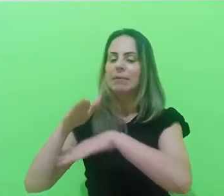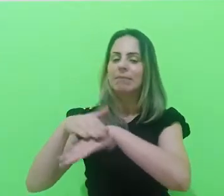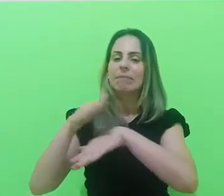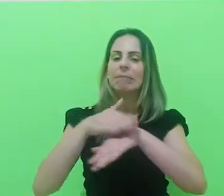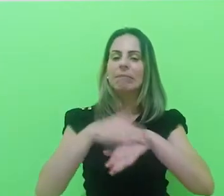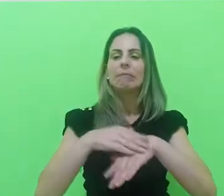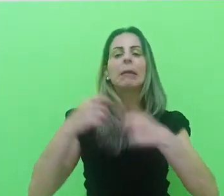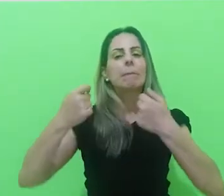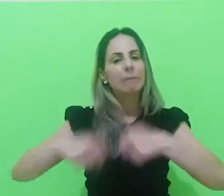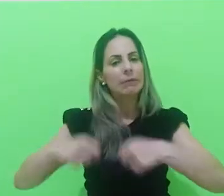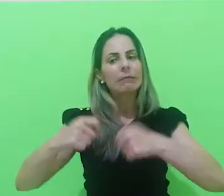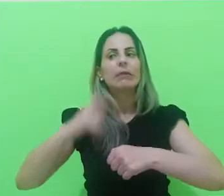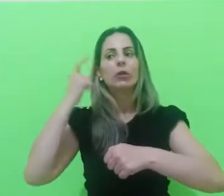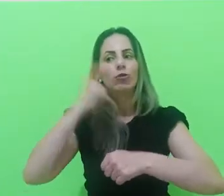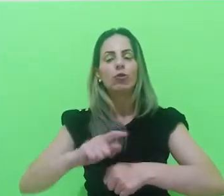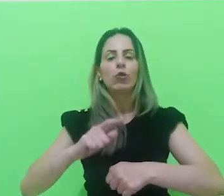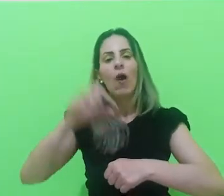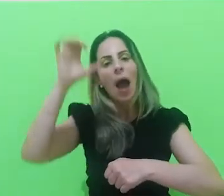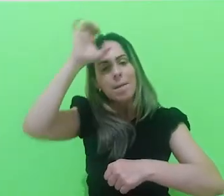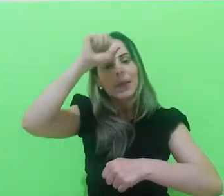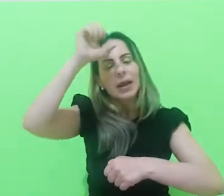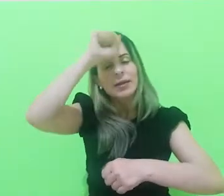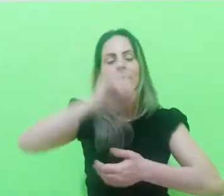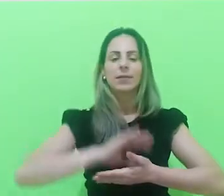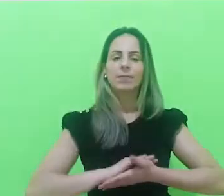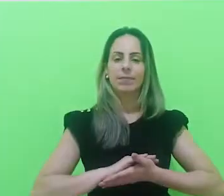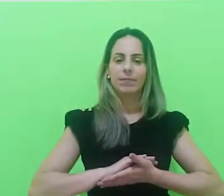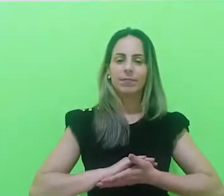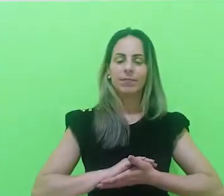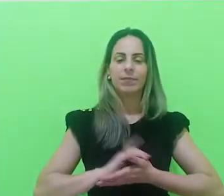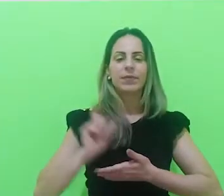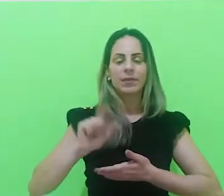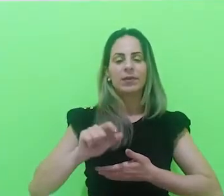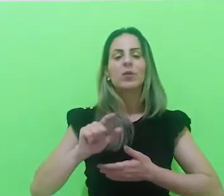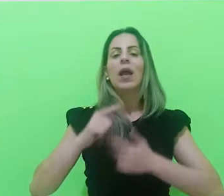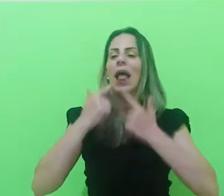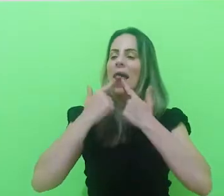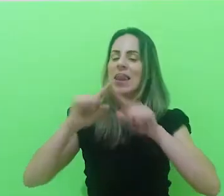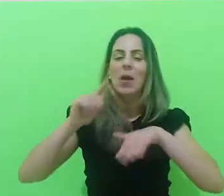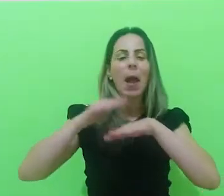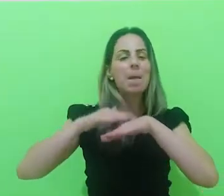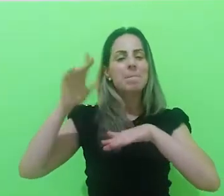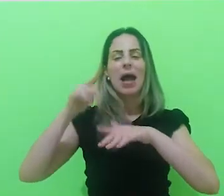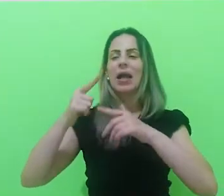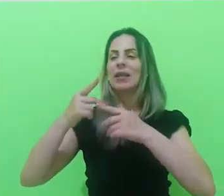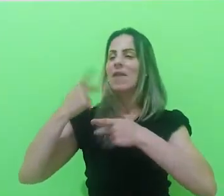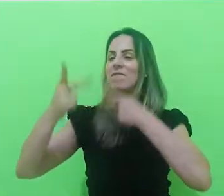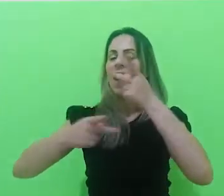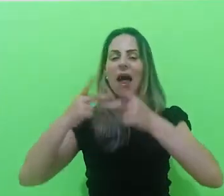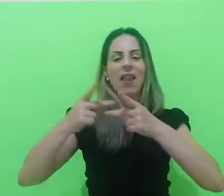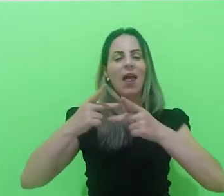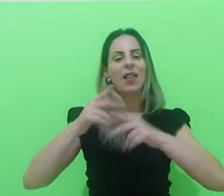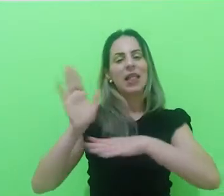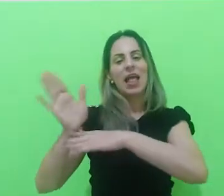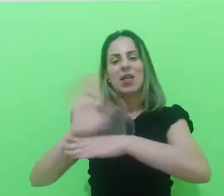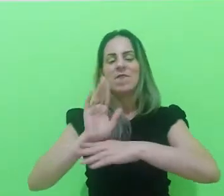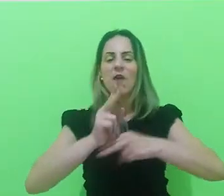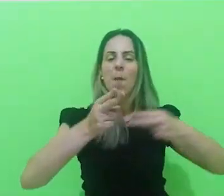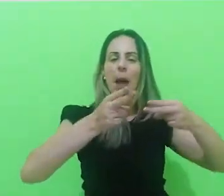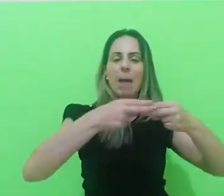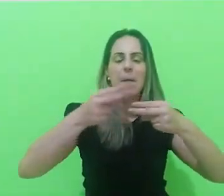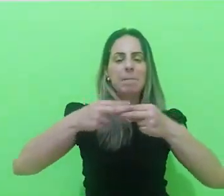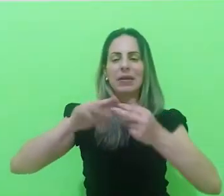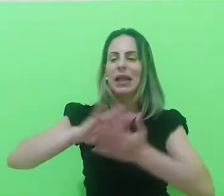sua porta de novo. Bom, e é o idioma oficialmente mais falado em filmes, séries e todas as áreas